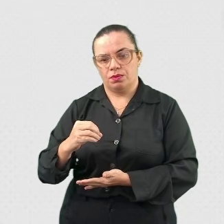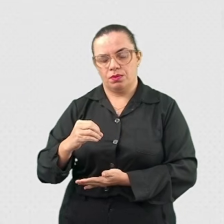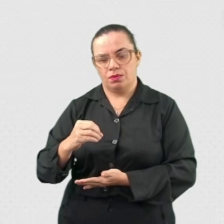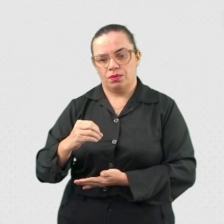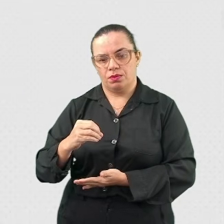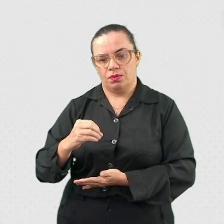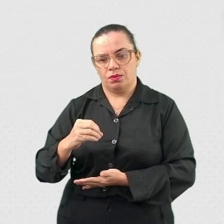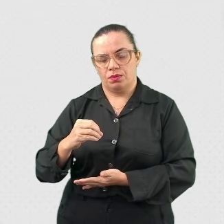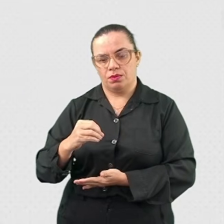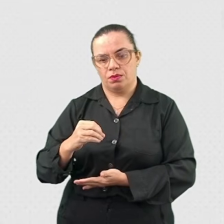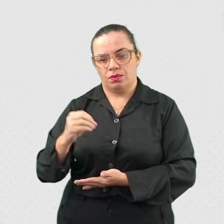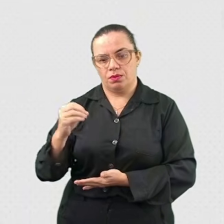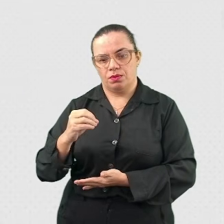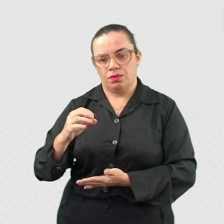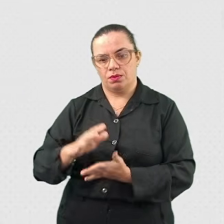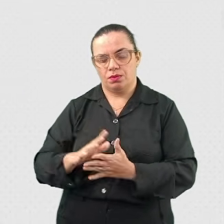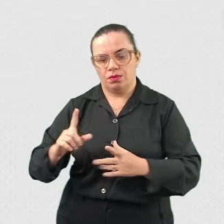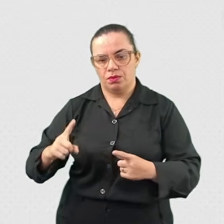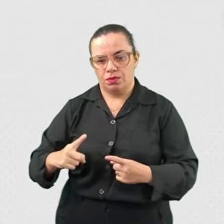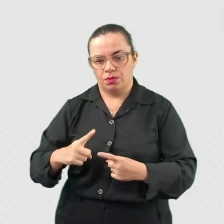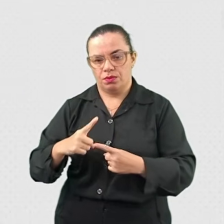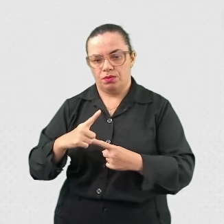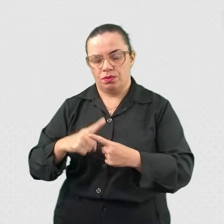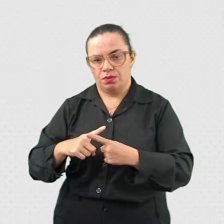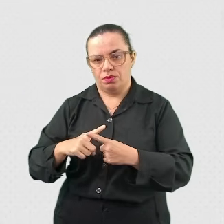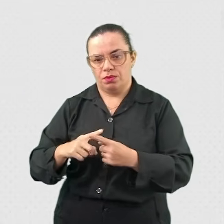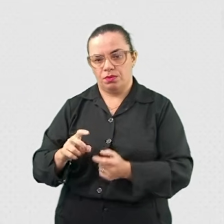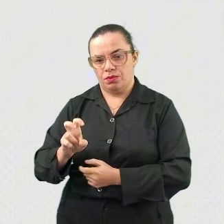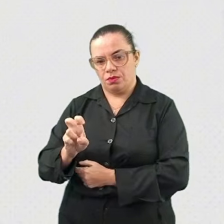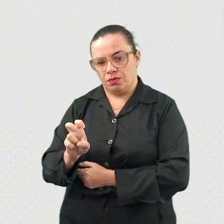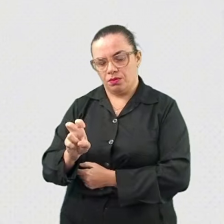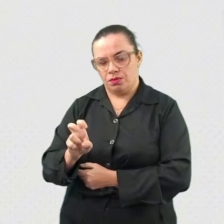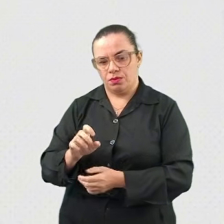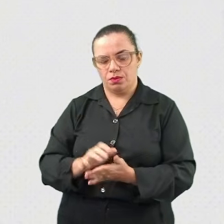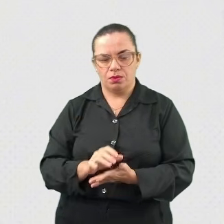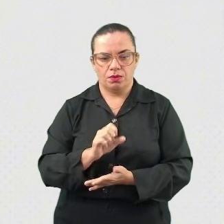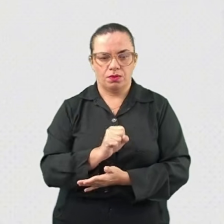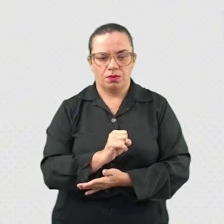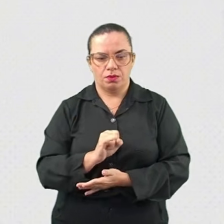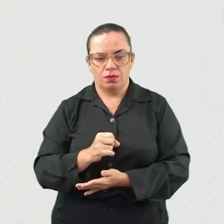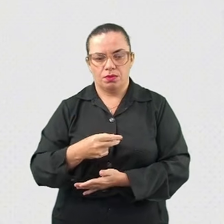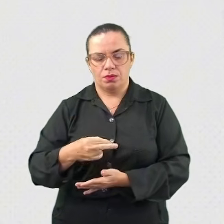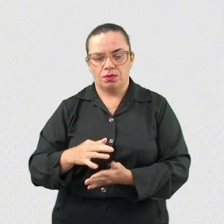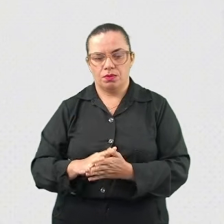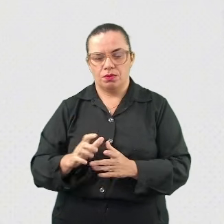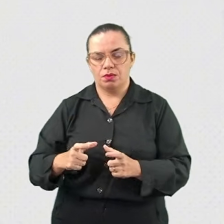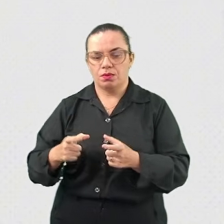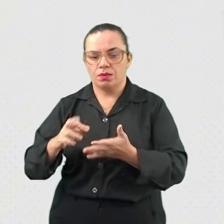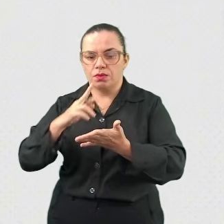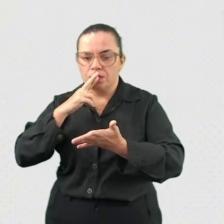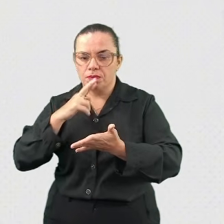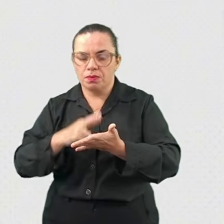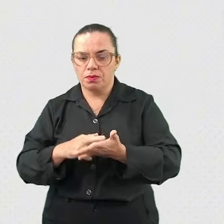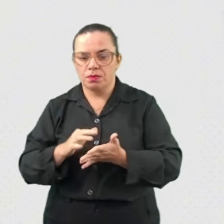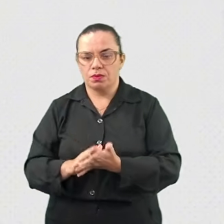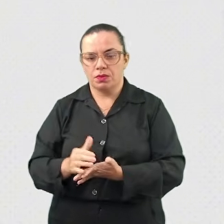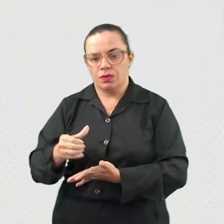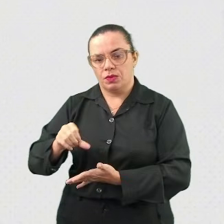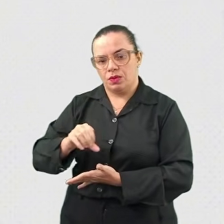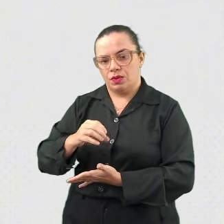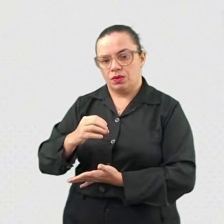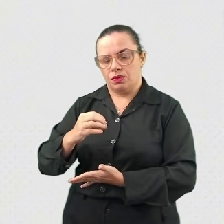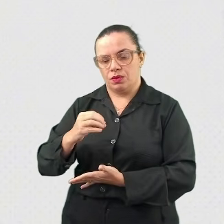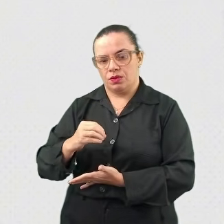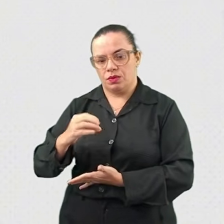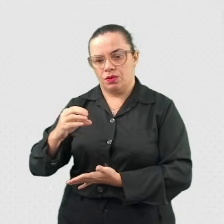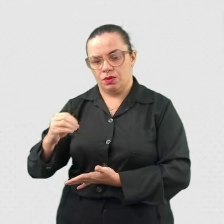180 multiplicado por 5. Então isso aqui você vai encontrar 900 graus a